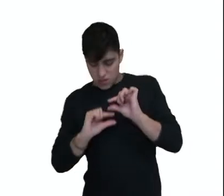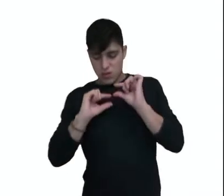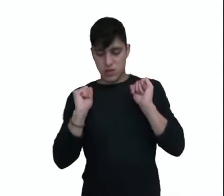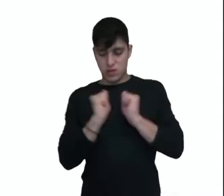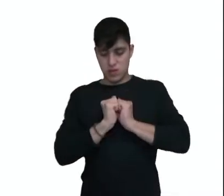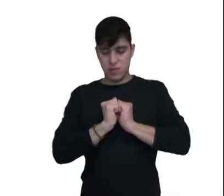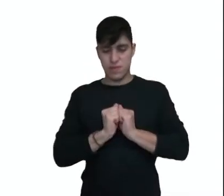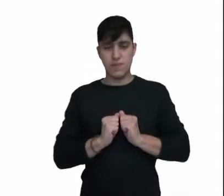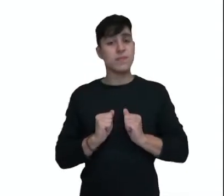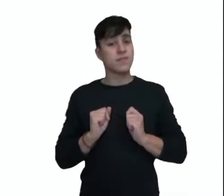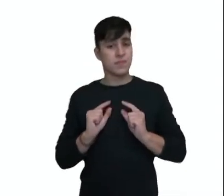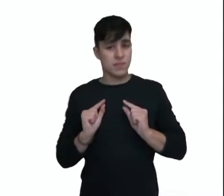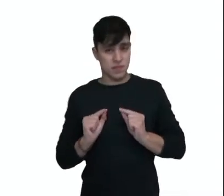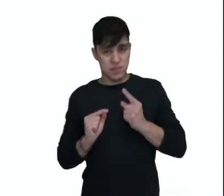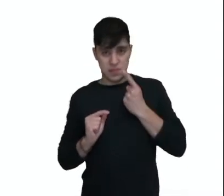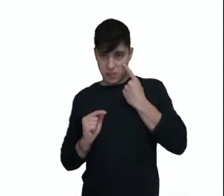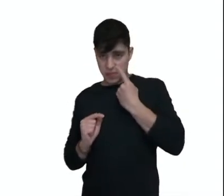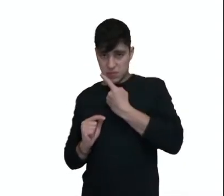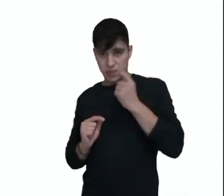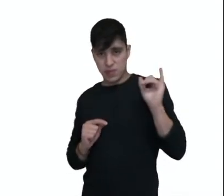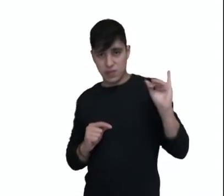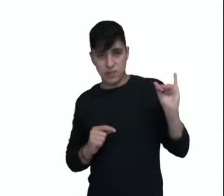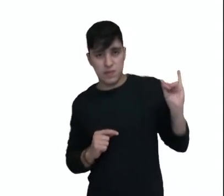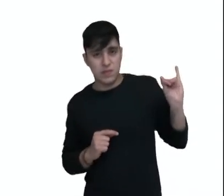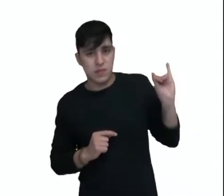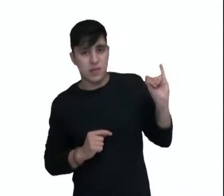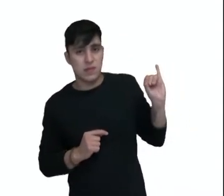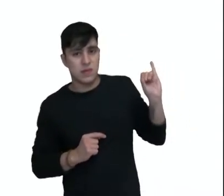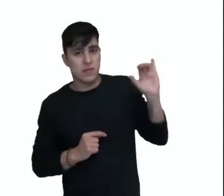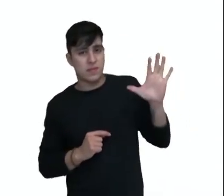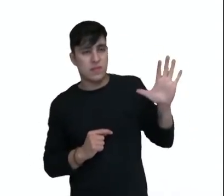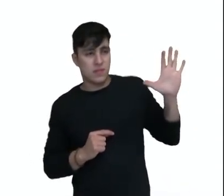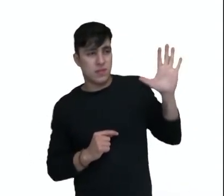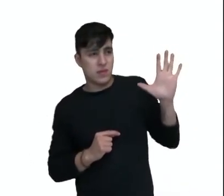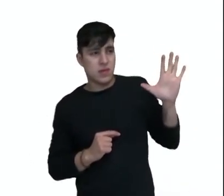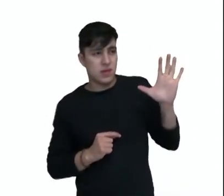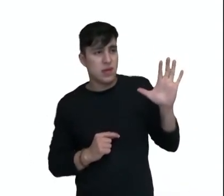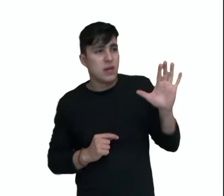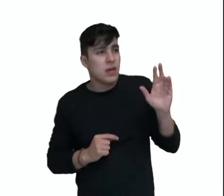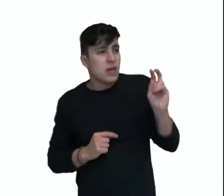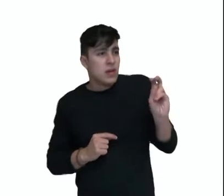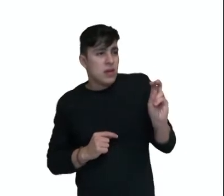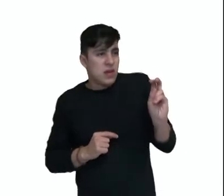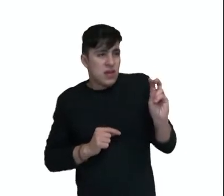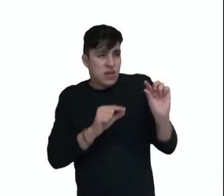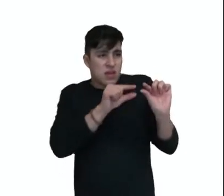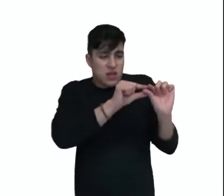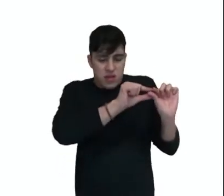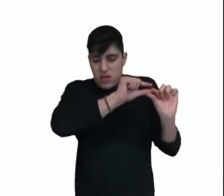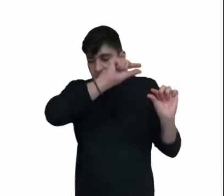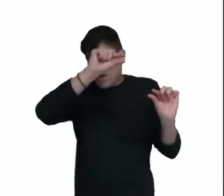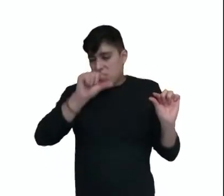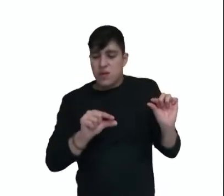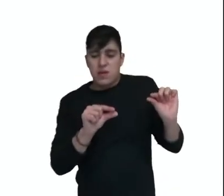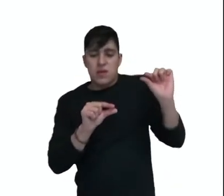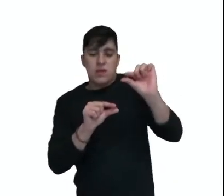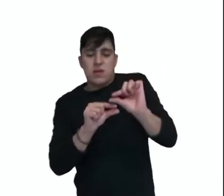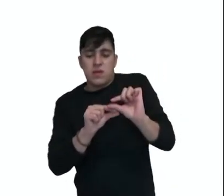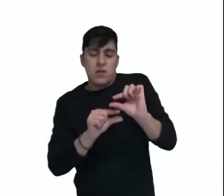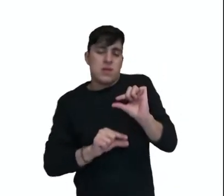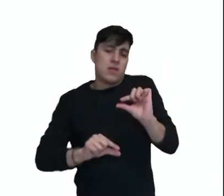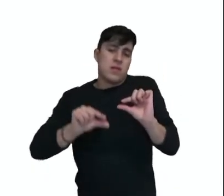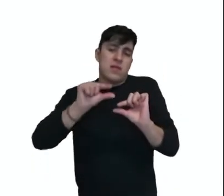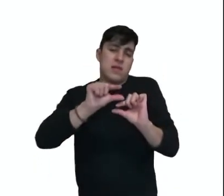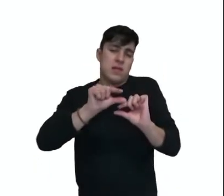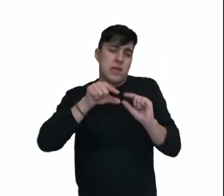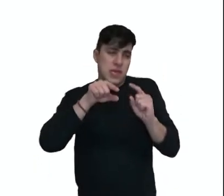outro lugar. Observe aqui no GIF o que acontece. Eu tenho, olha, esse 5 saindo e indo para esse outro cromossomo.